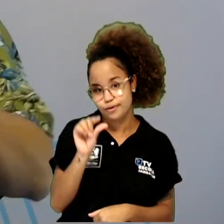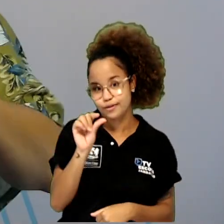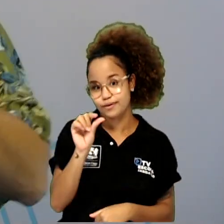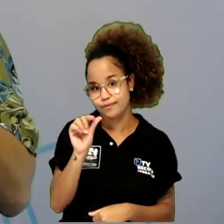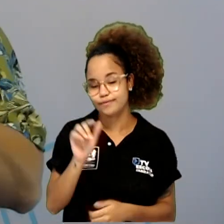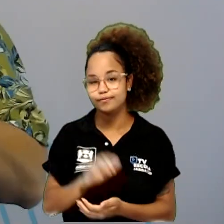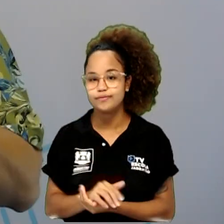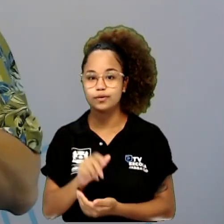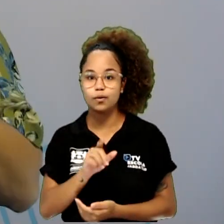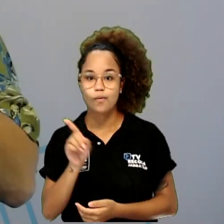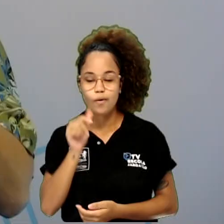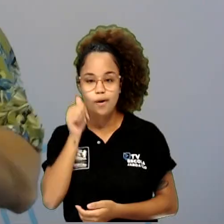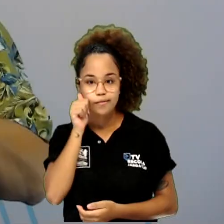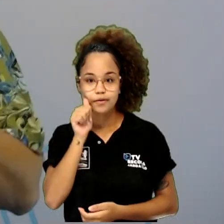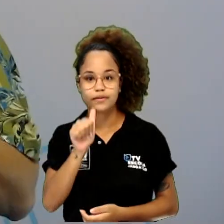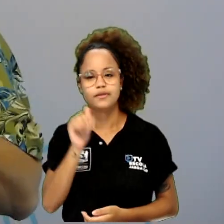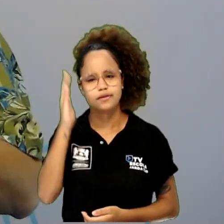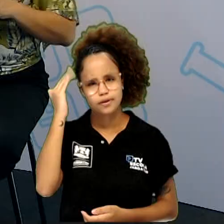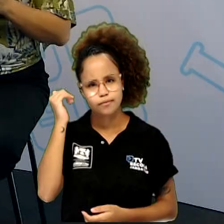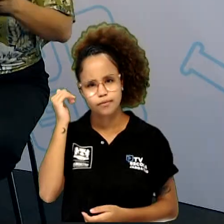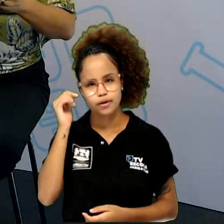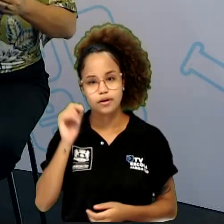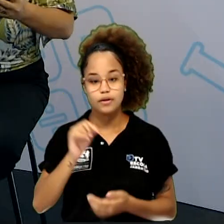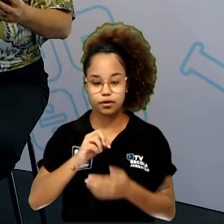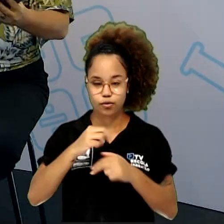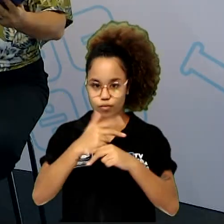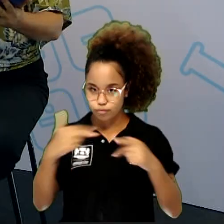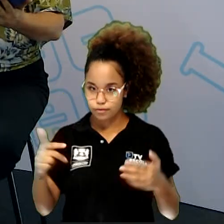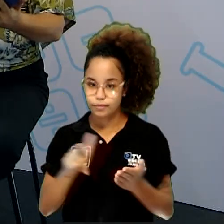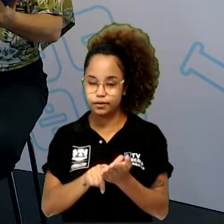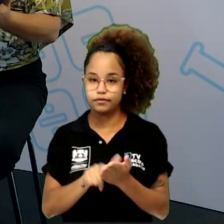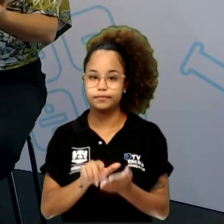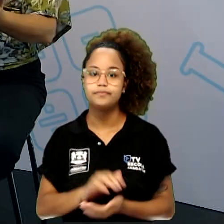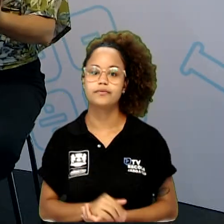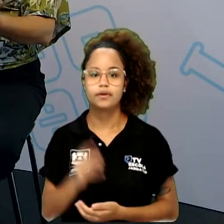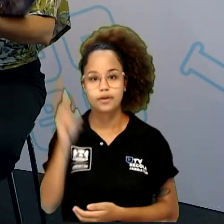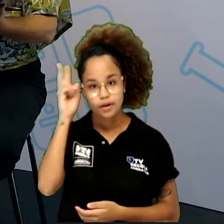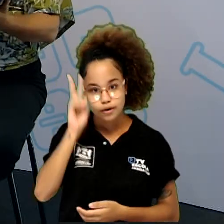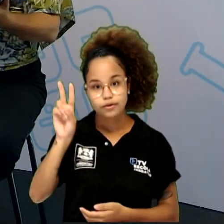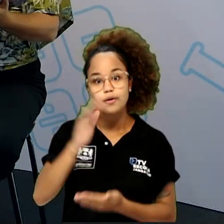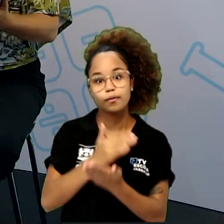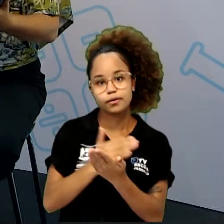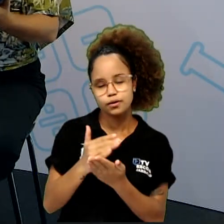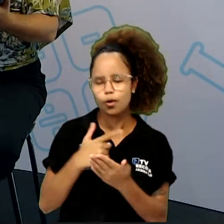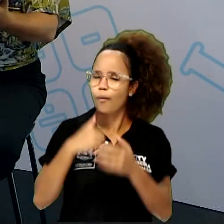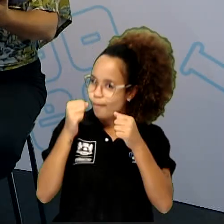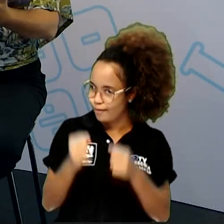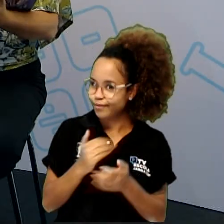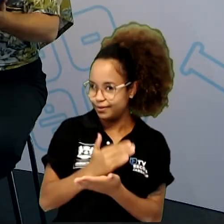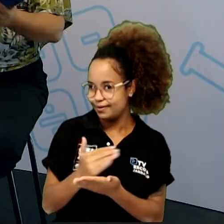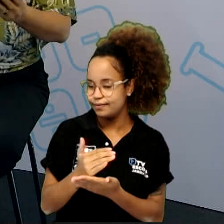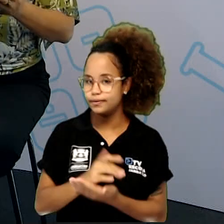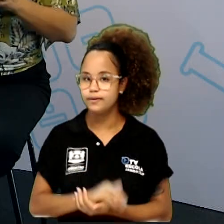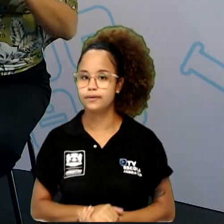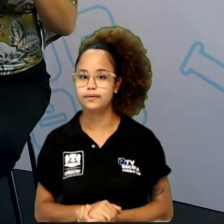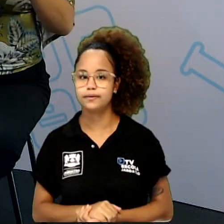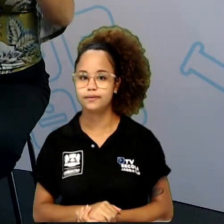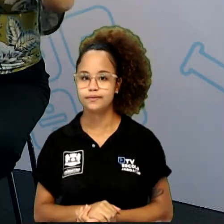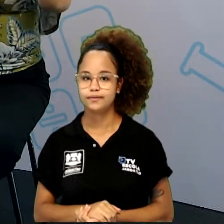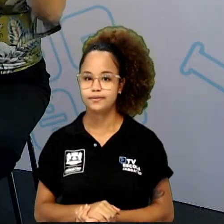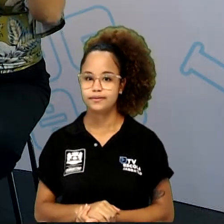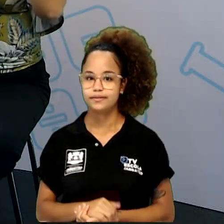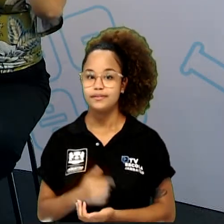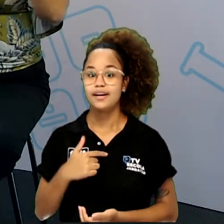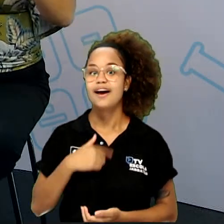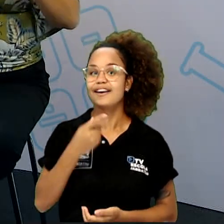para saber coisas sobre o livro, tá bom? E a história começa assim. Posso começar? Deixa eu dizer, eu